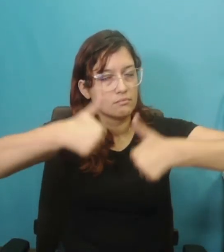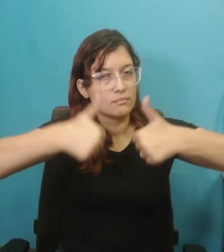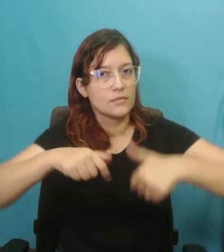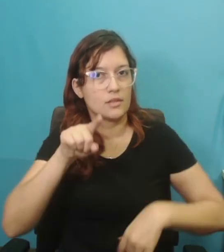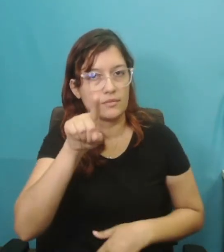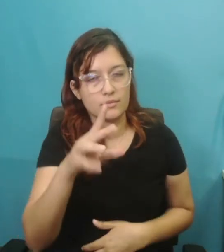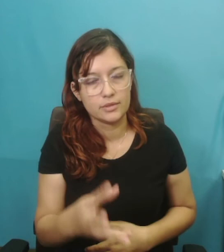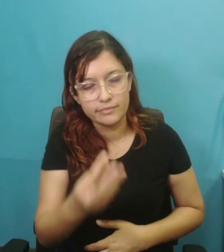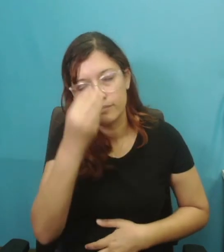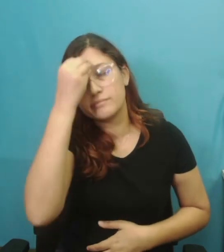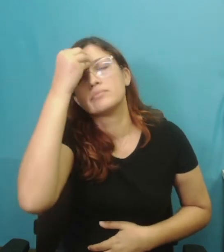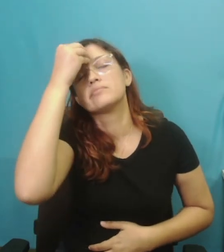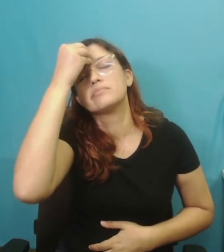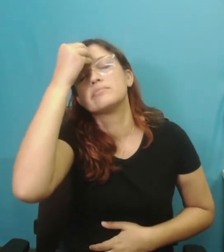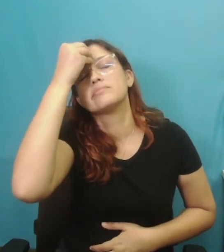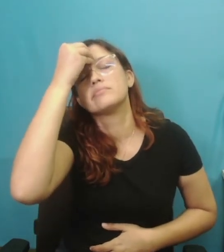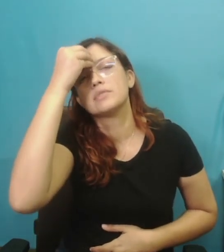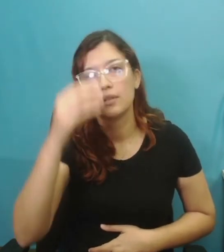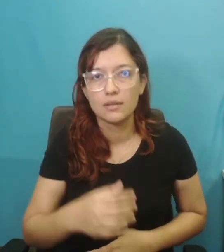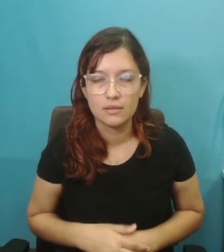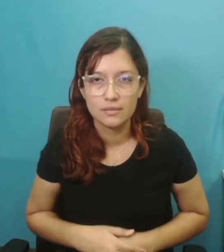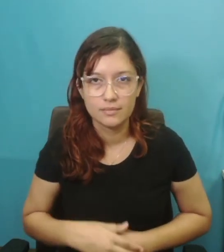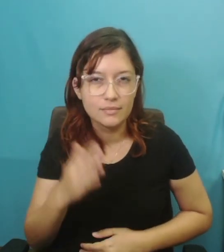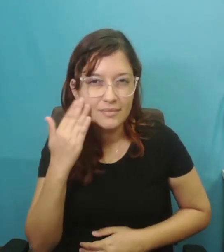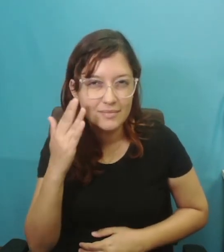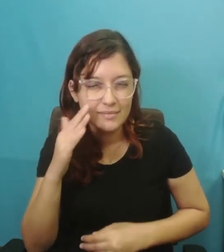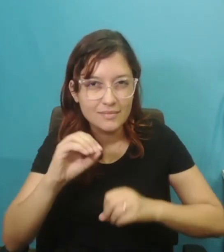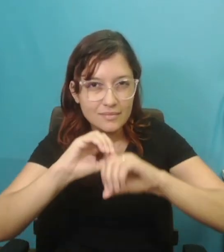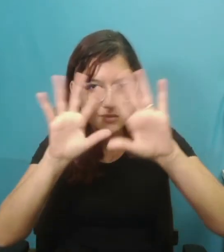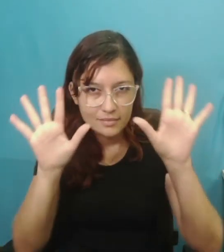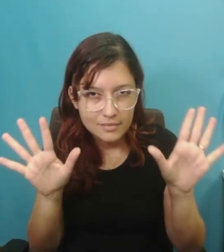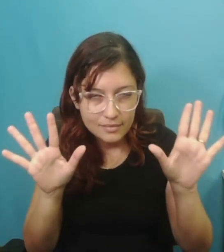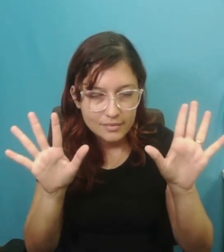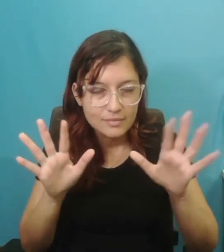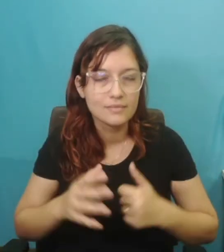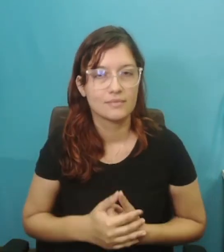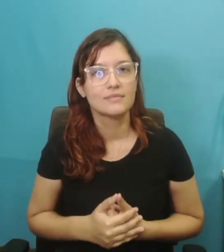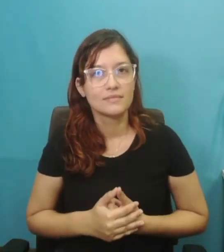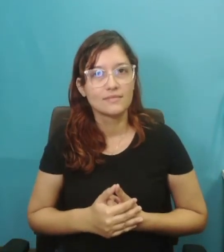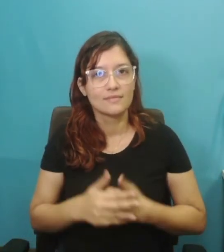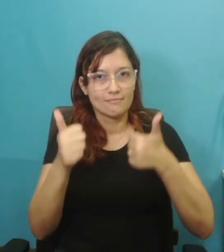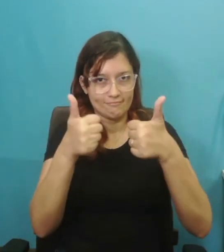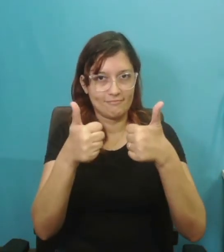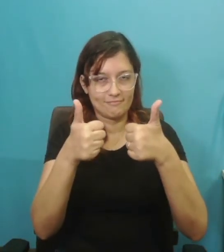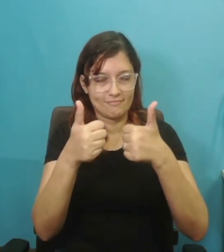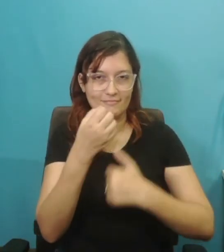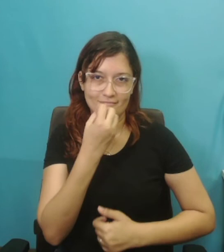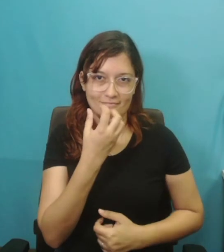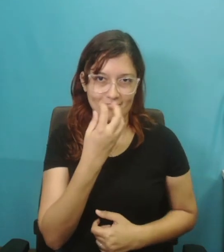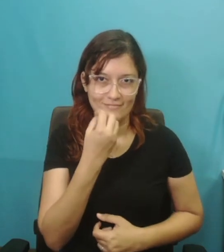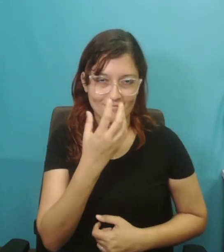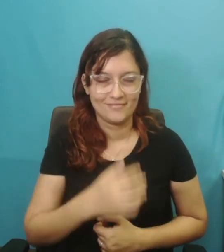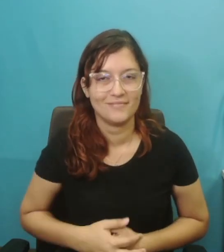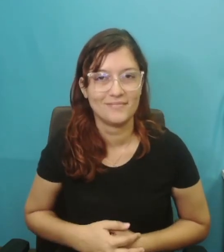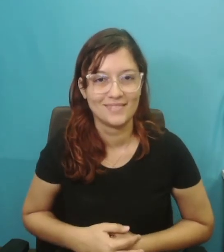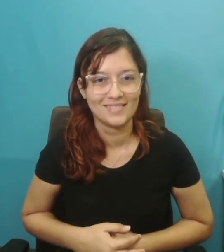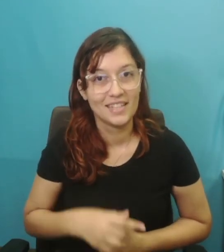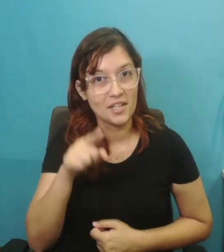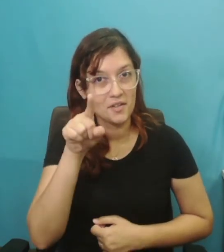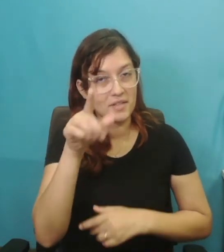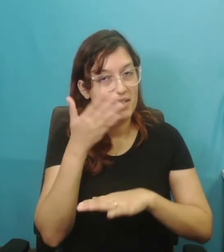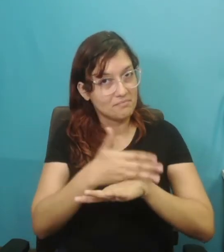Certo? Para você memorizar aí. Entendeu? Tudo bom?